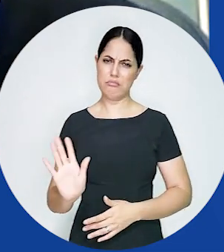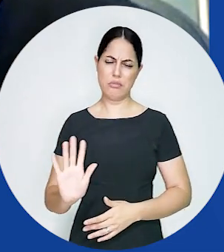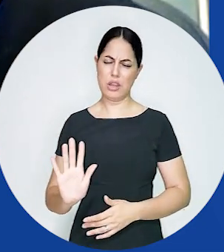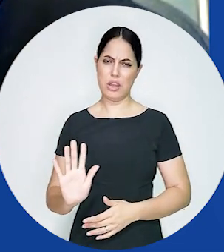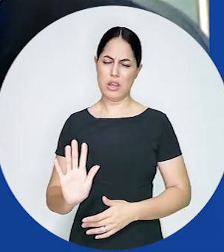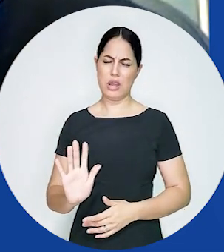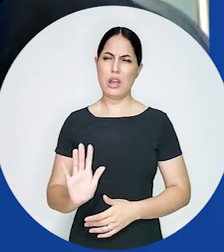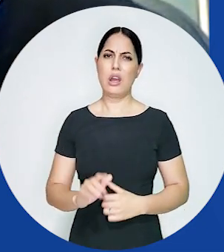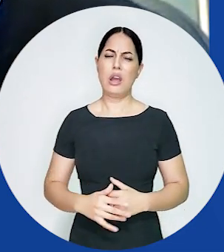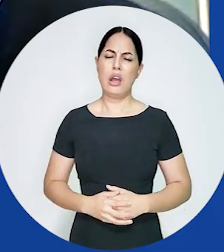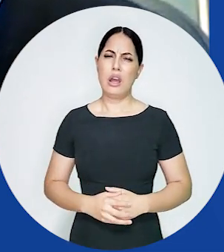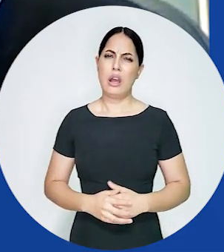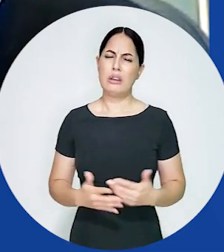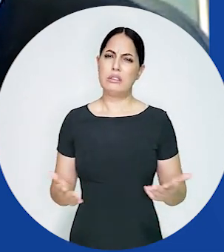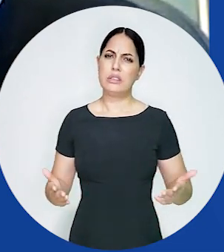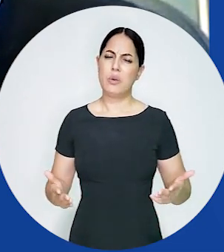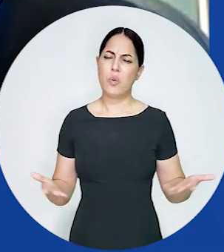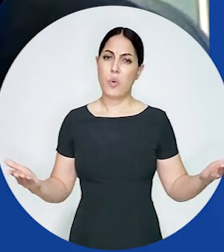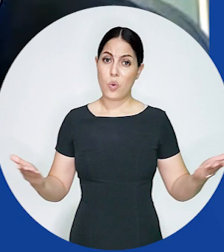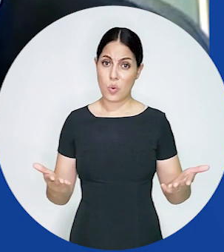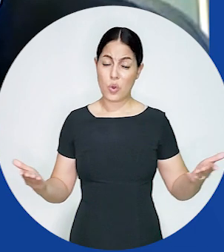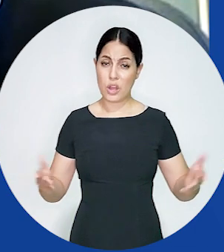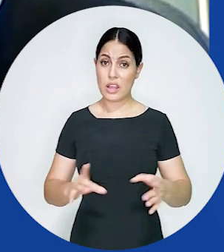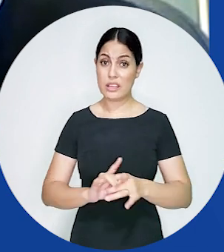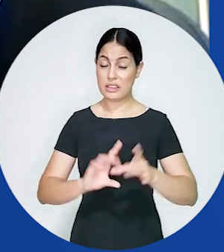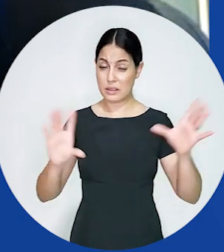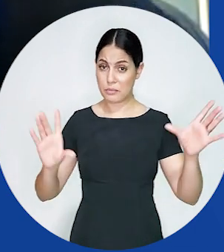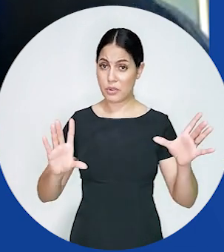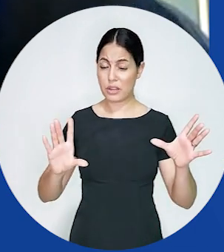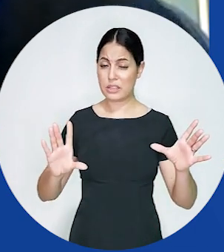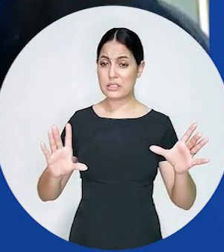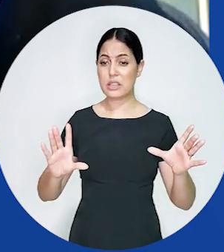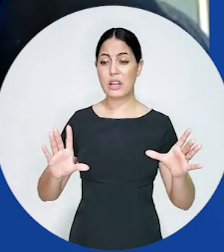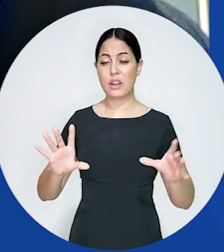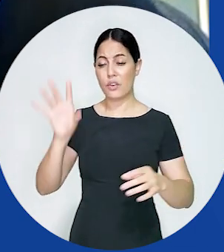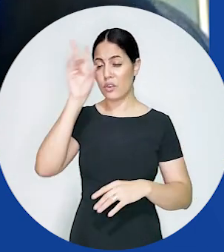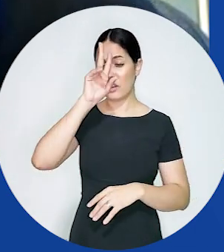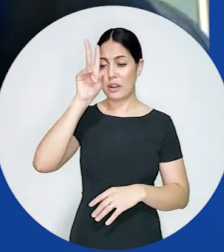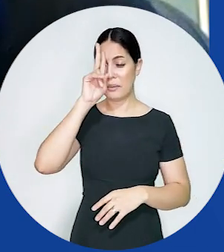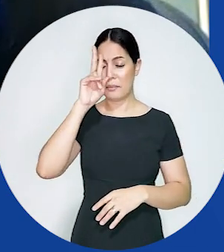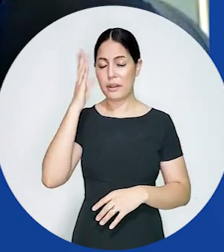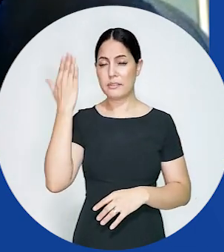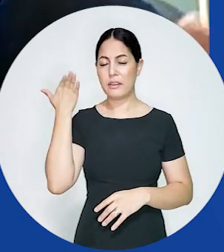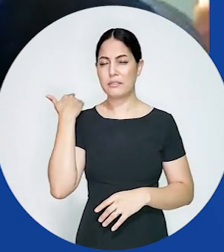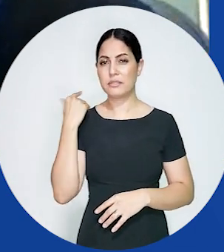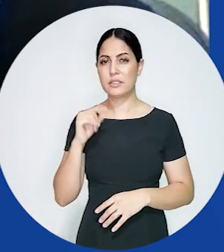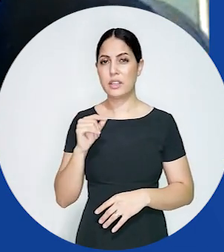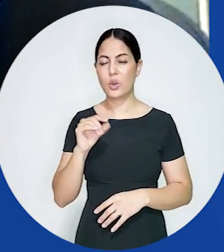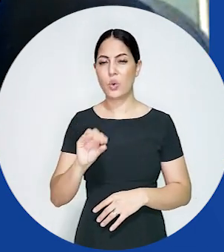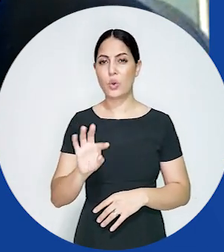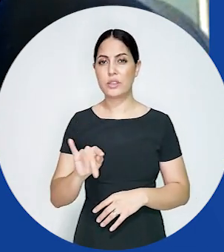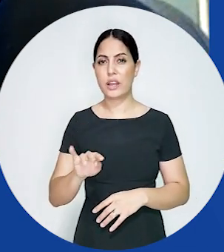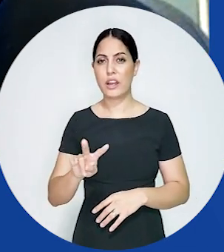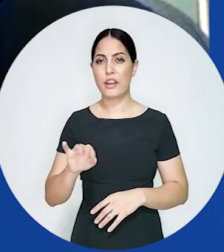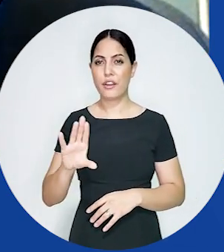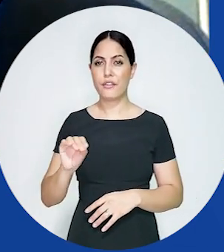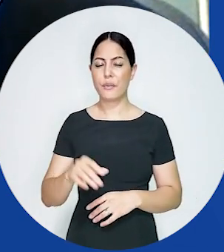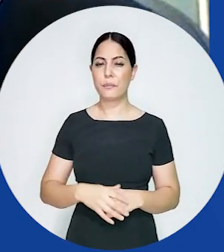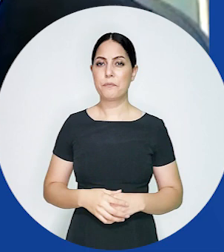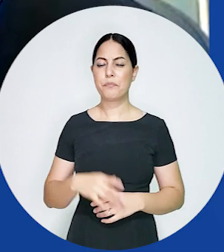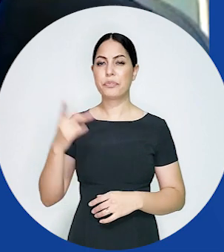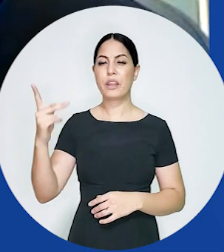né? As instituições funcionaram. Agora, a democracia, eu vou lembrar um jurista, o